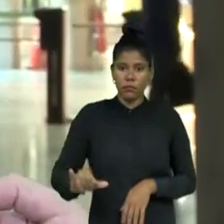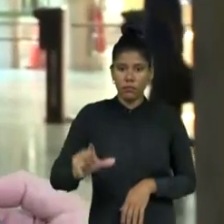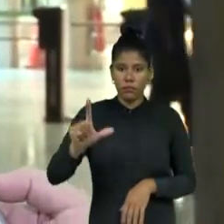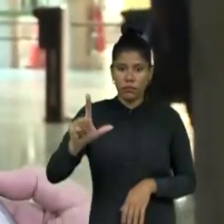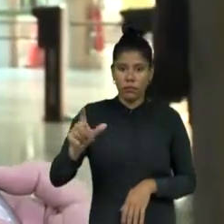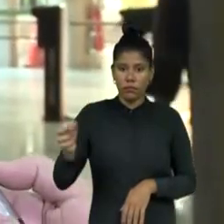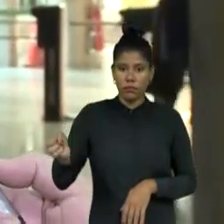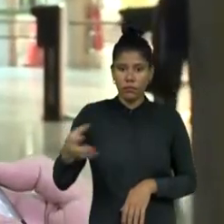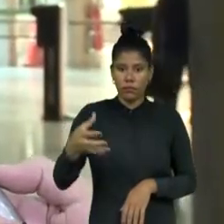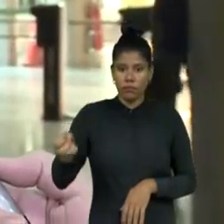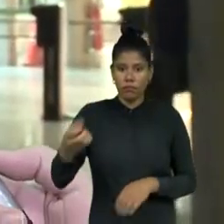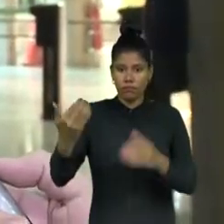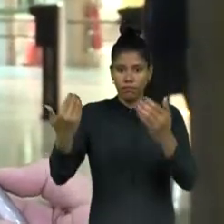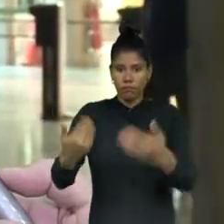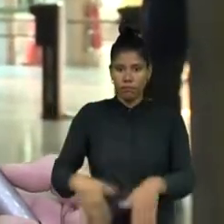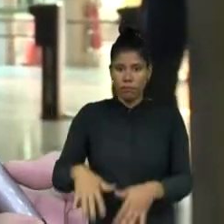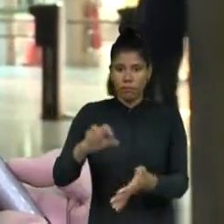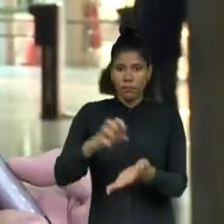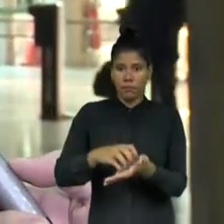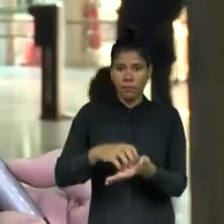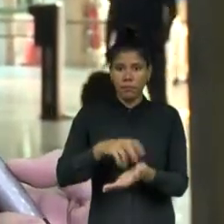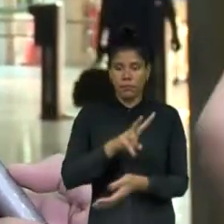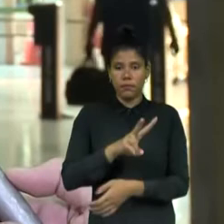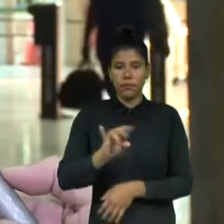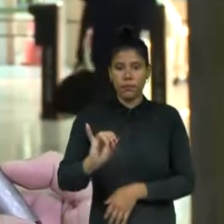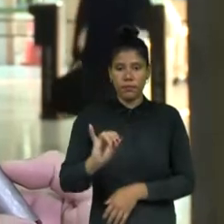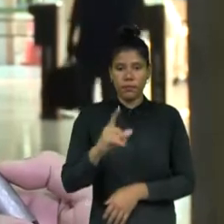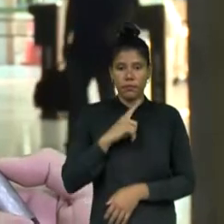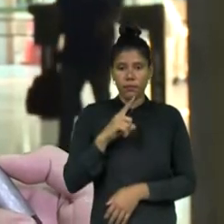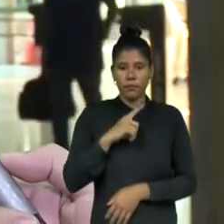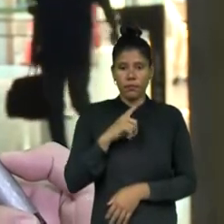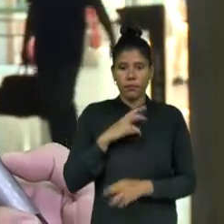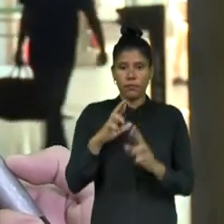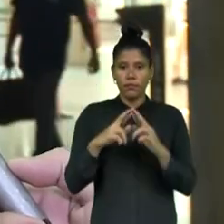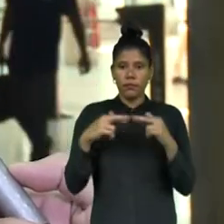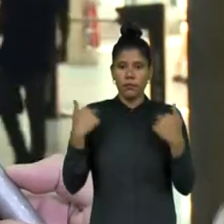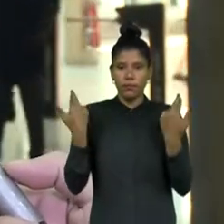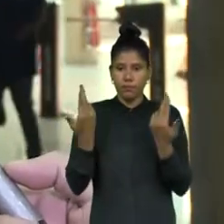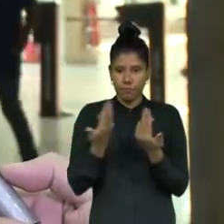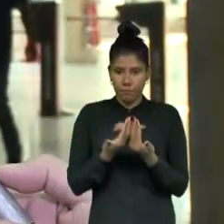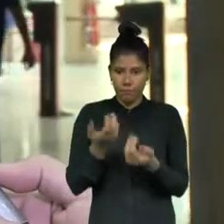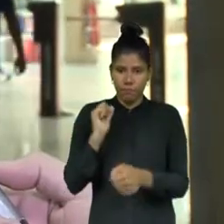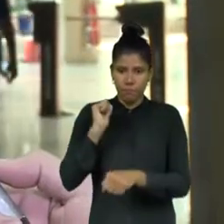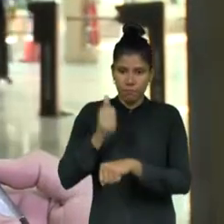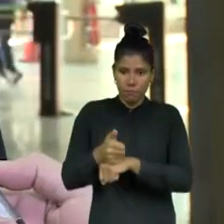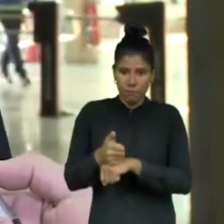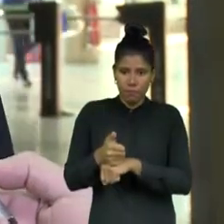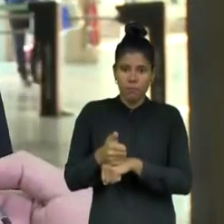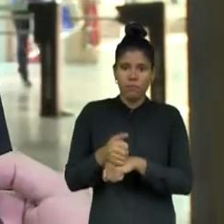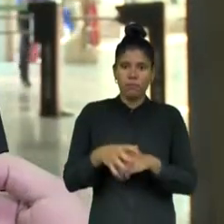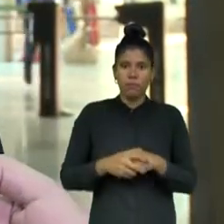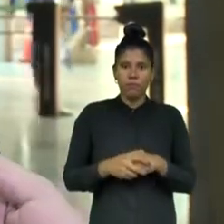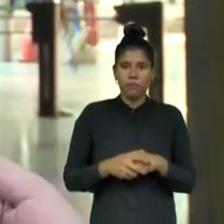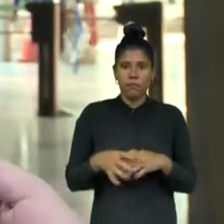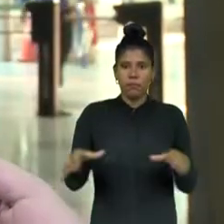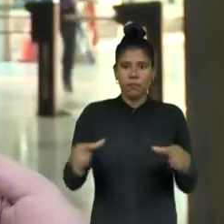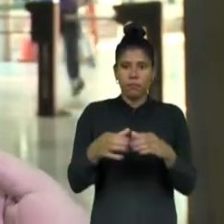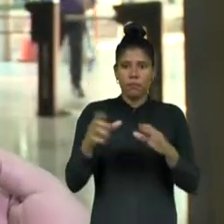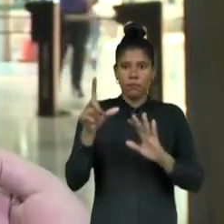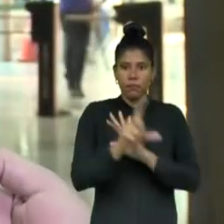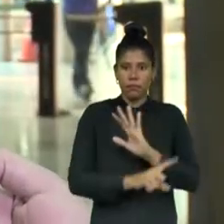novos concursados irão ter uma solenidade para assumir os seus novos postos, né? O Departamento Legislativo deve ter